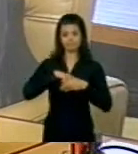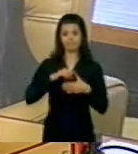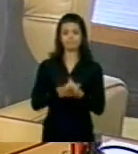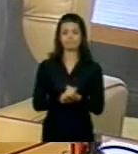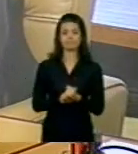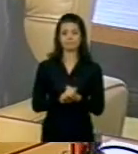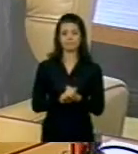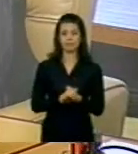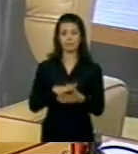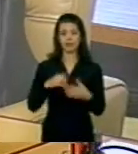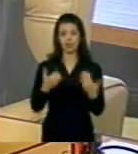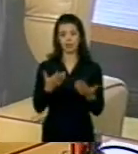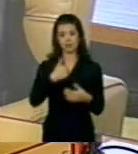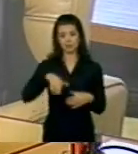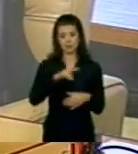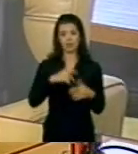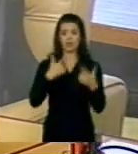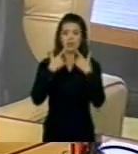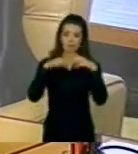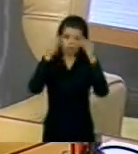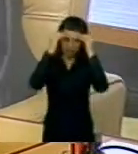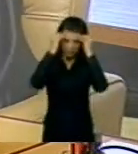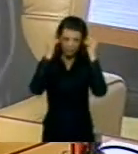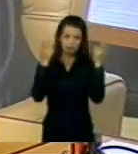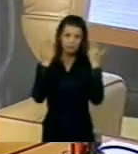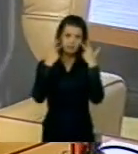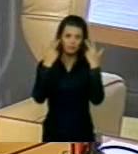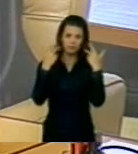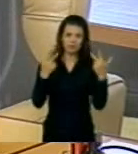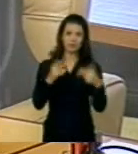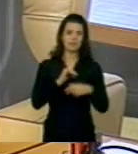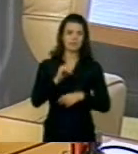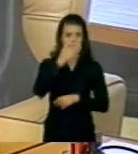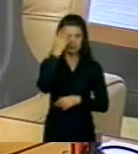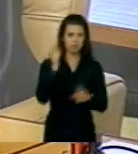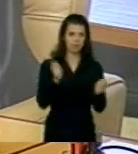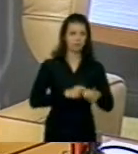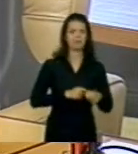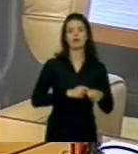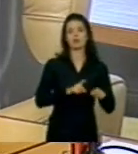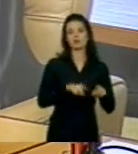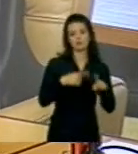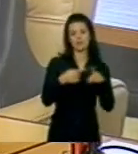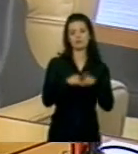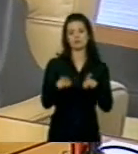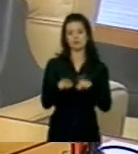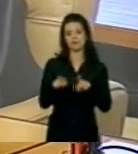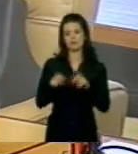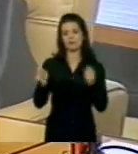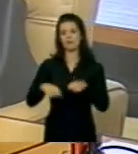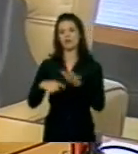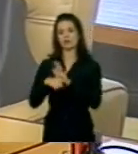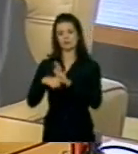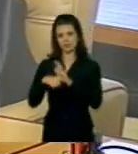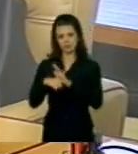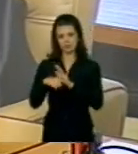enunciativa. Ou, como se diz numa linguagem um pouco mais profana, quem pode o mais, pode o menos. Enfrentemos esse argumento agora e